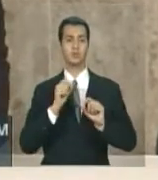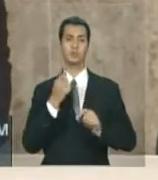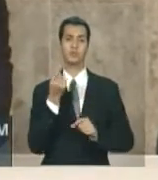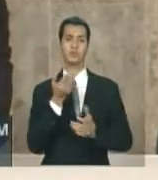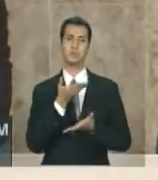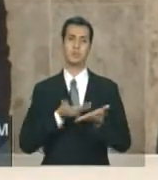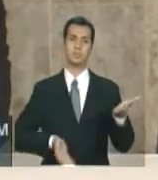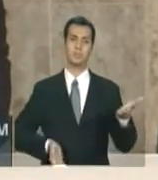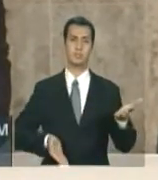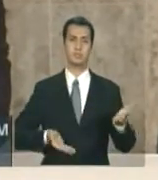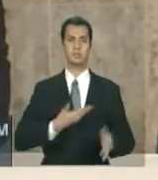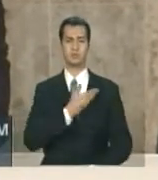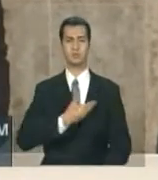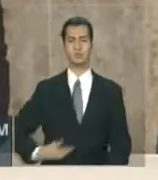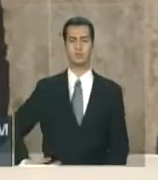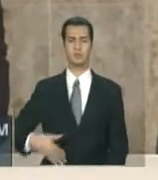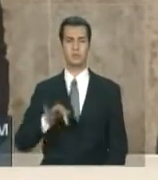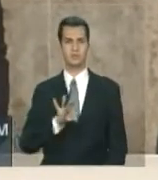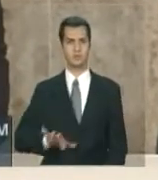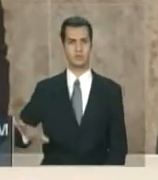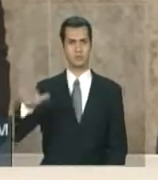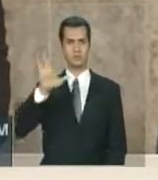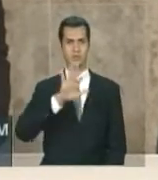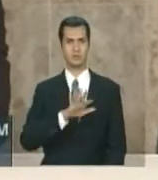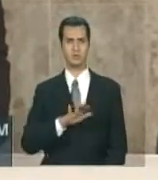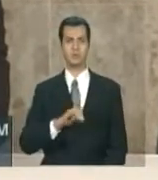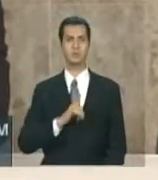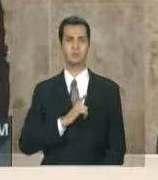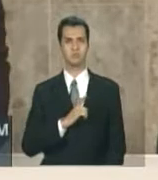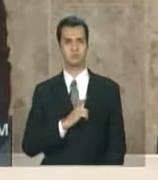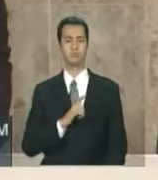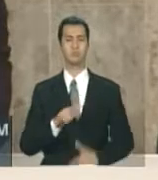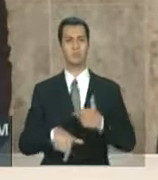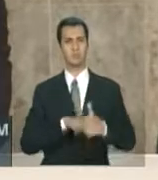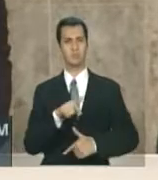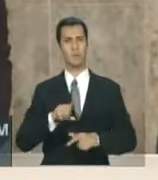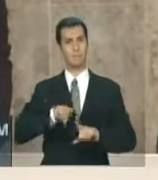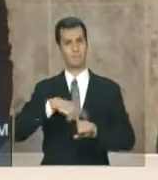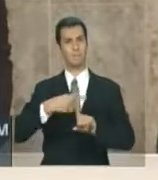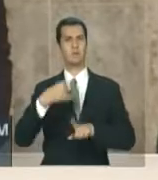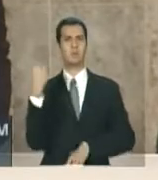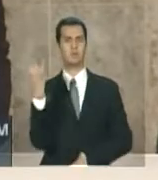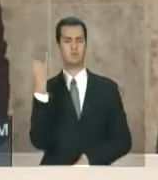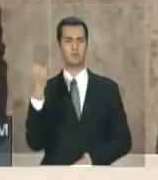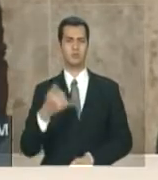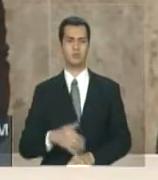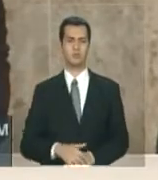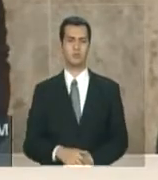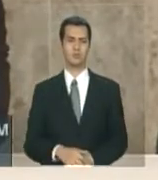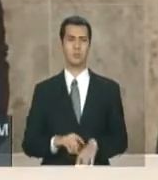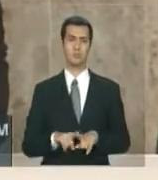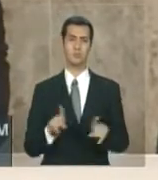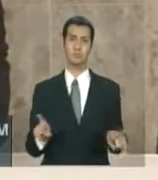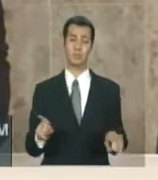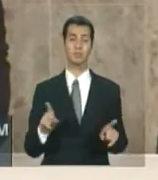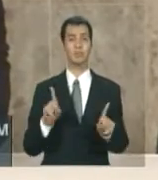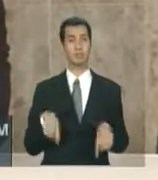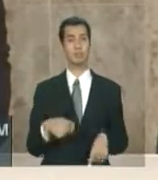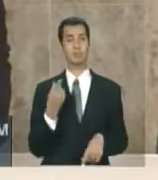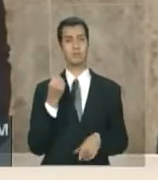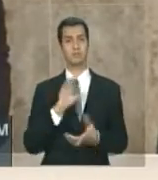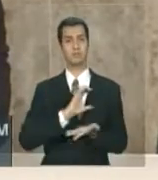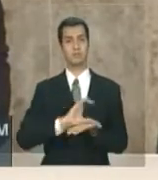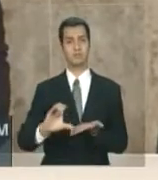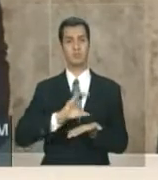Aí vamos ter ações mais importantes. Mas isso não deixa de ser um investimento, né, no